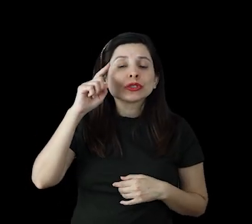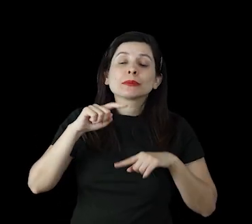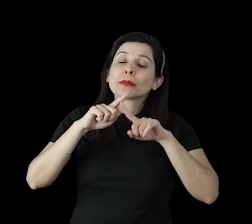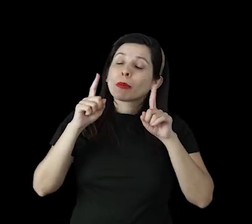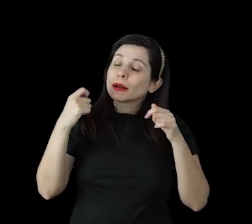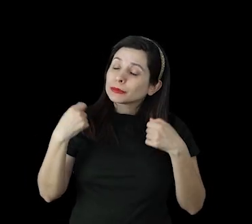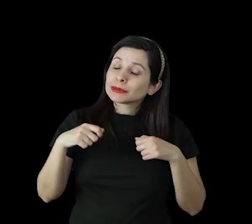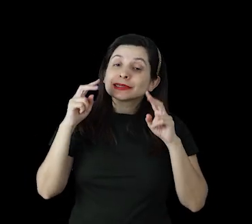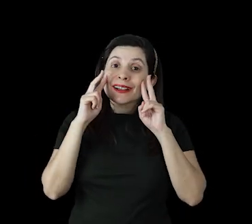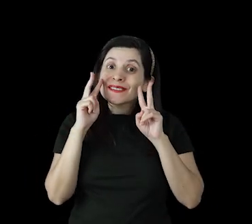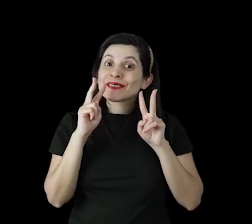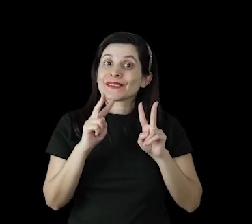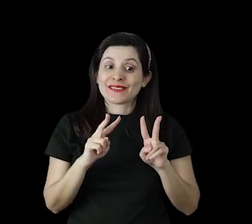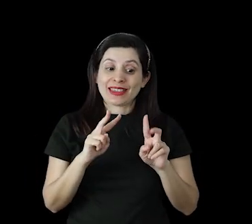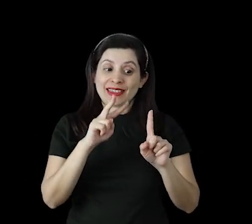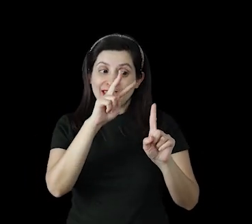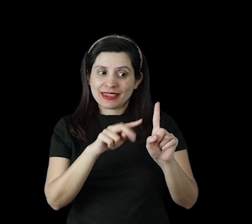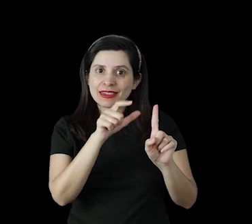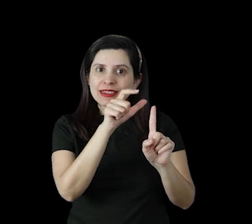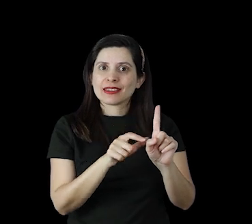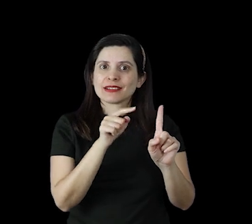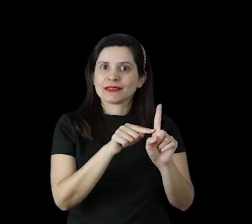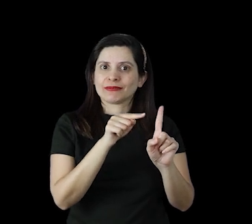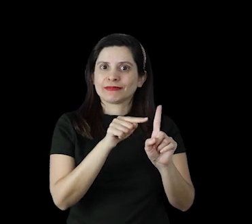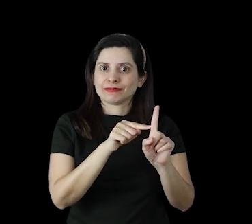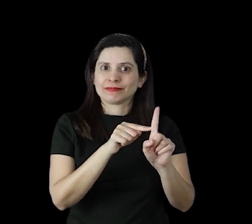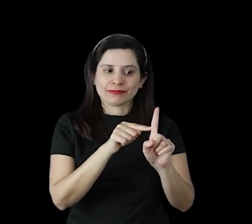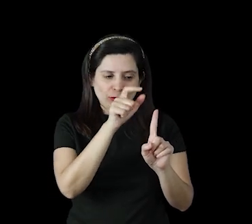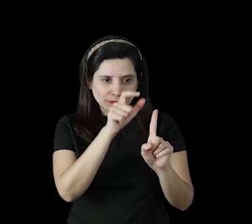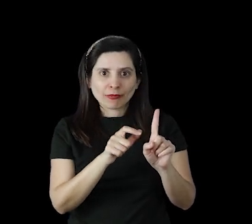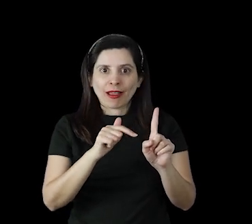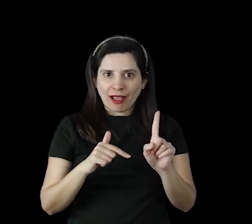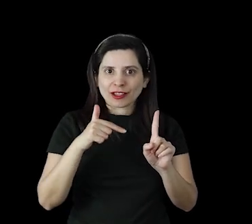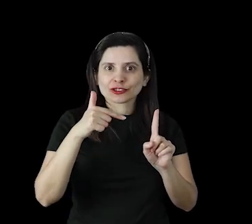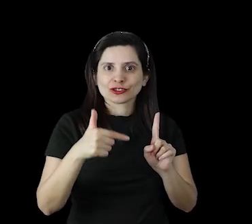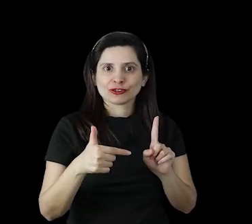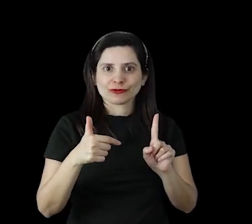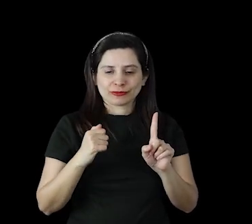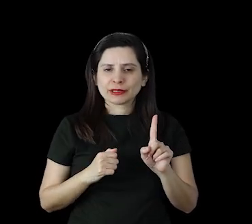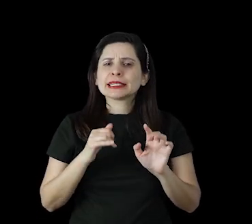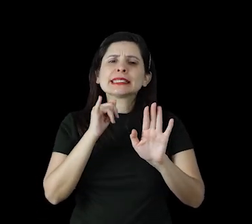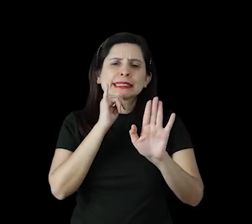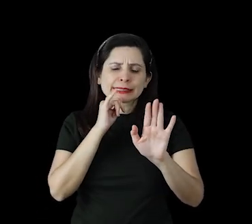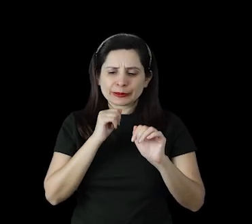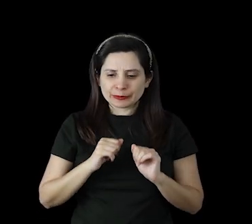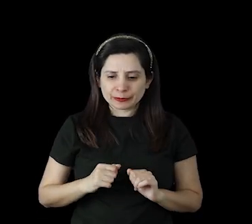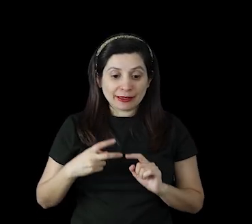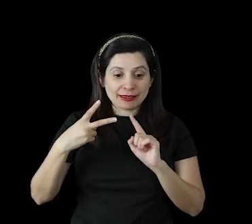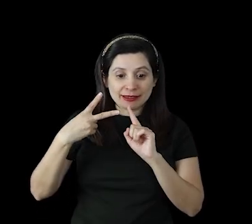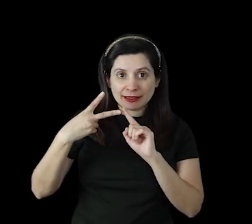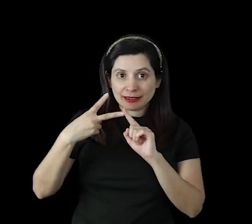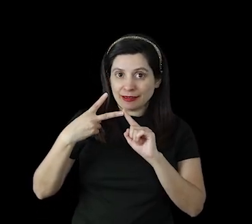ver o personagem em dilema, eu preciso ver o personagem ativo, né. Por exemplo,